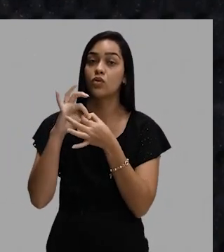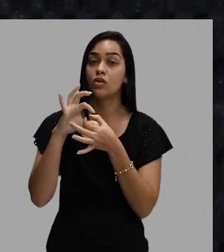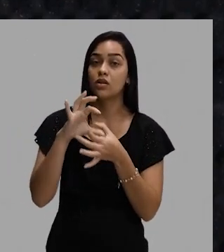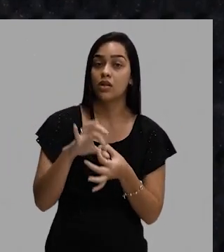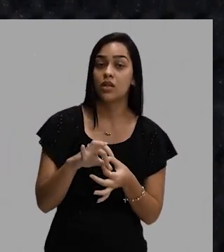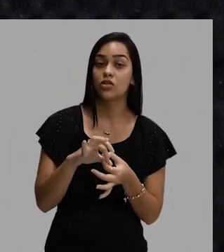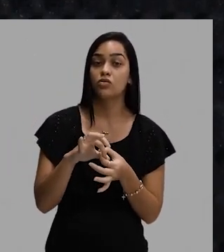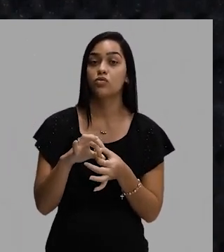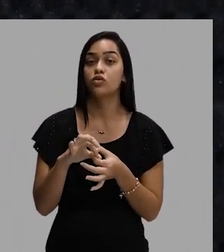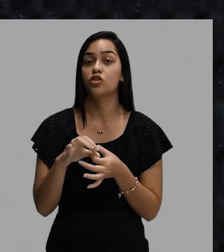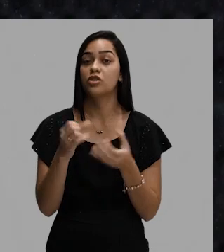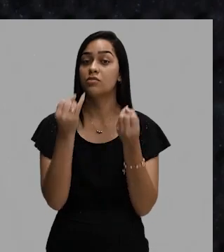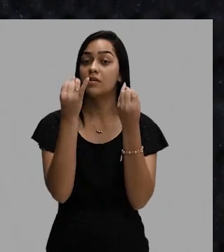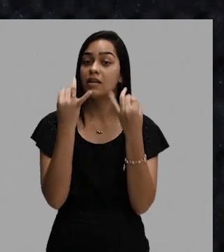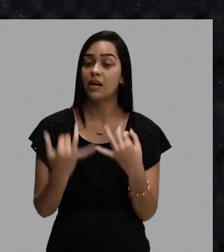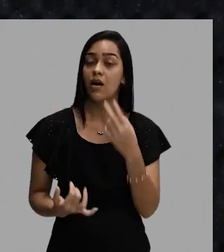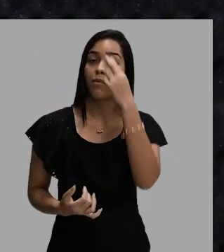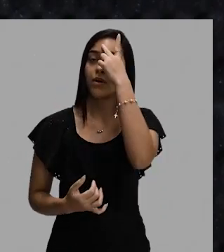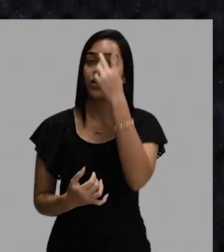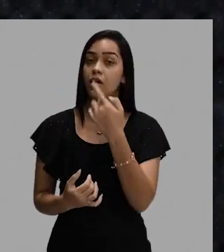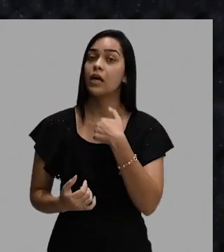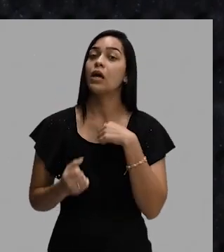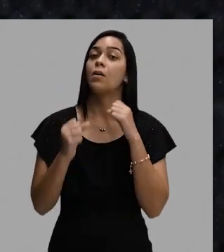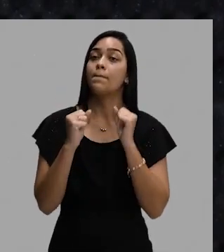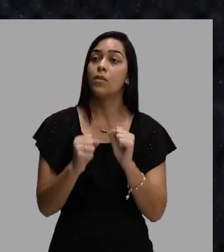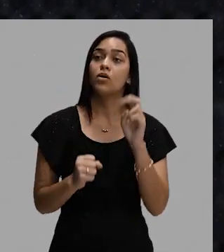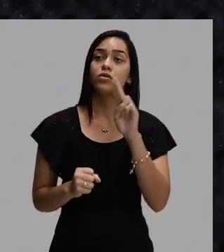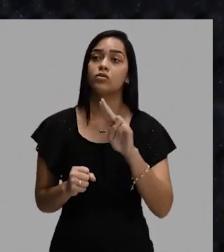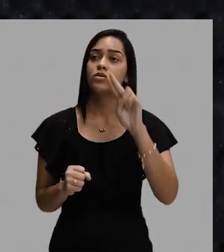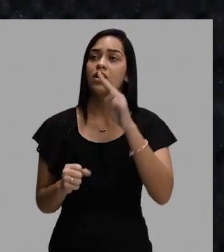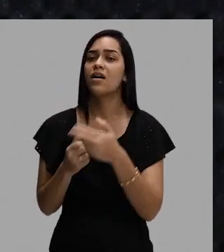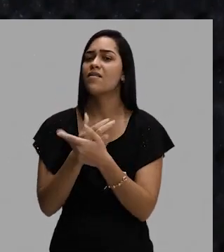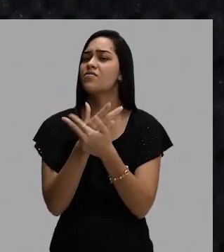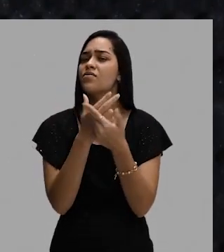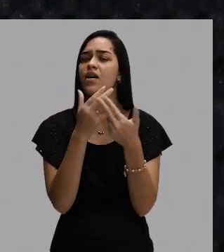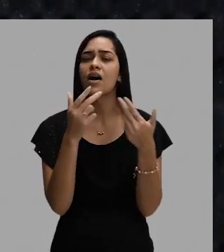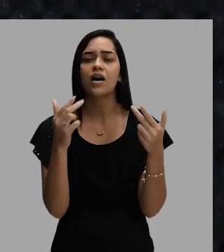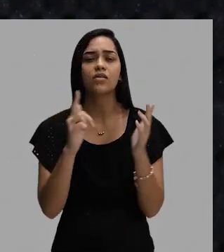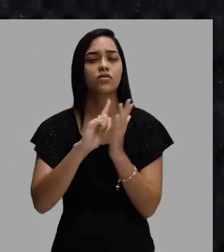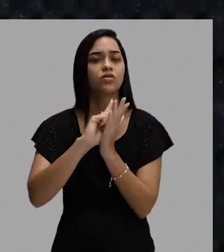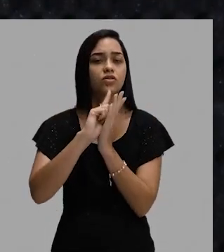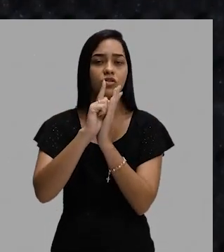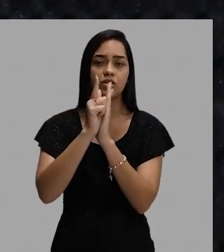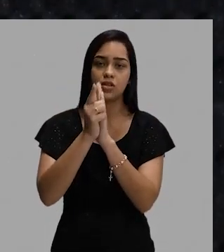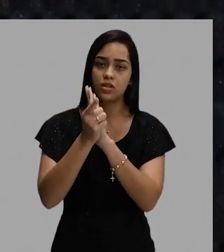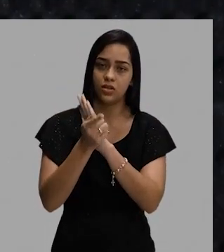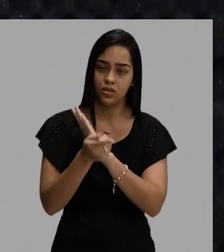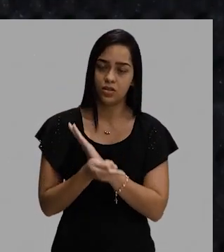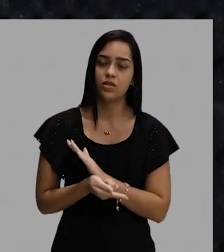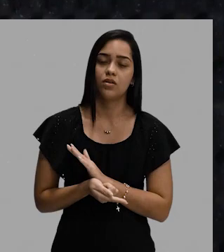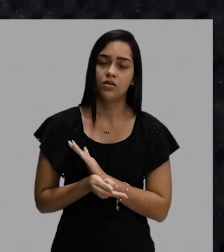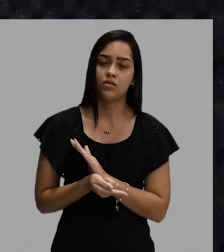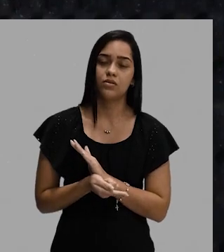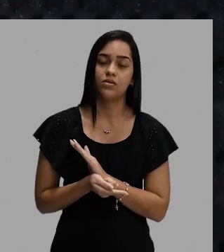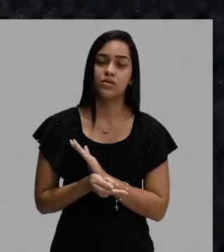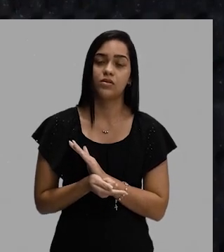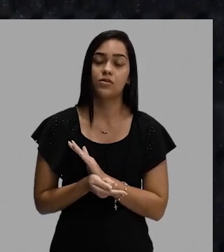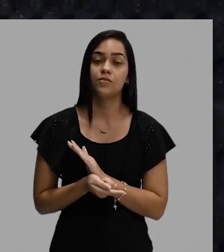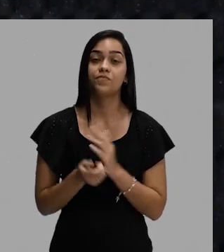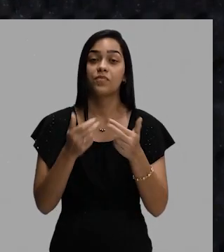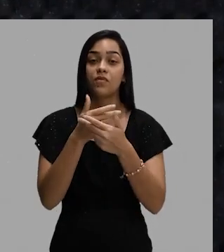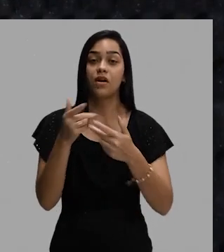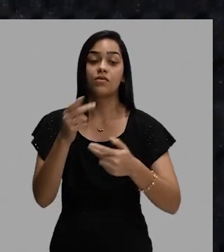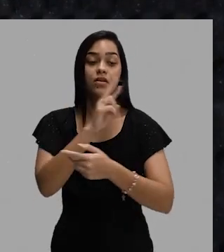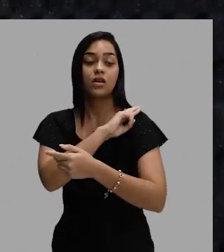de contar uma história, eu posso usar N gêneros, ou seja, uma infinidade de